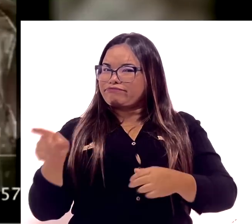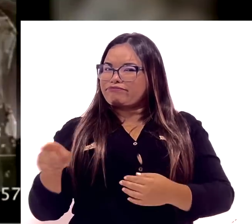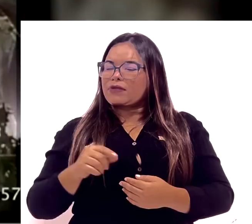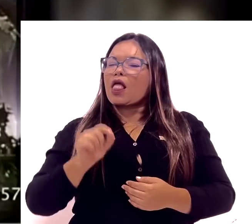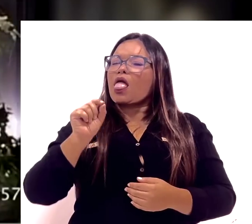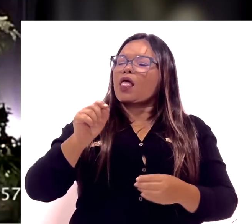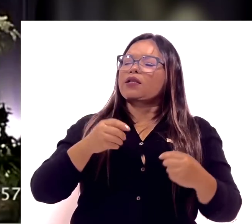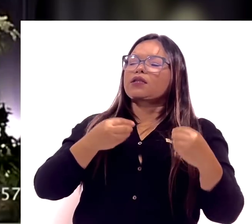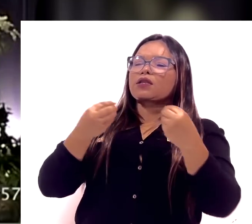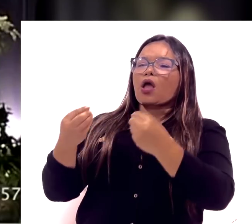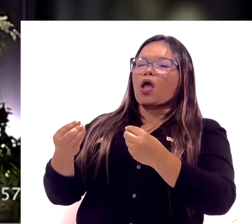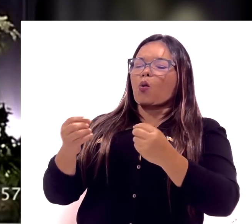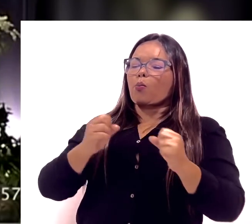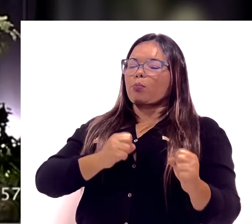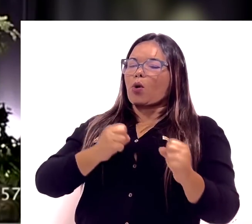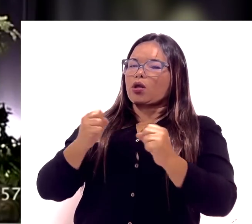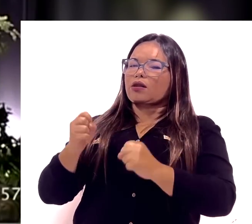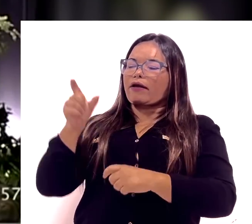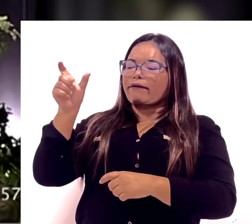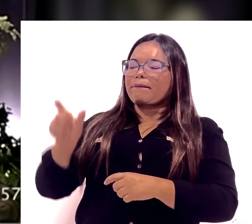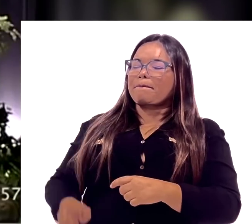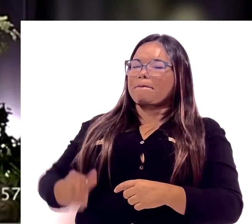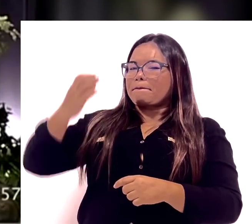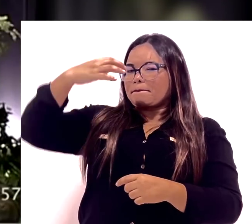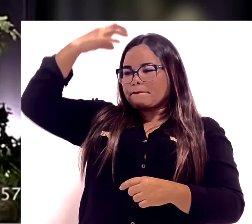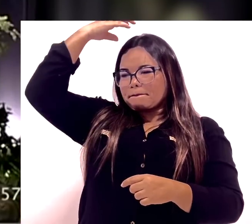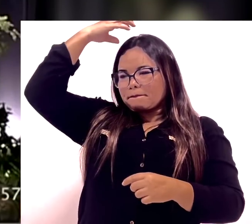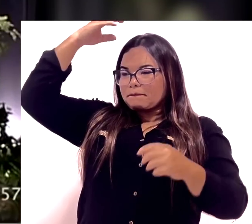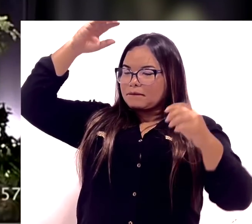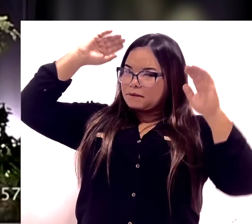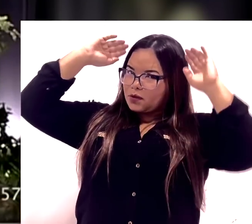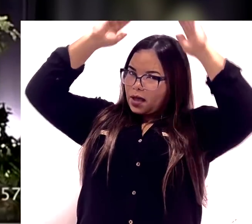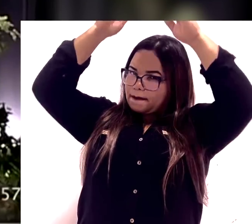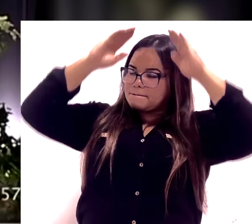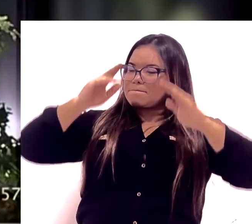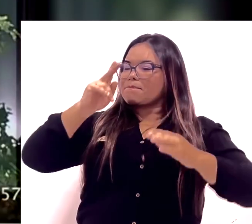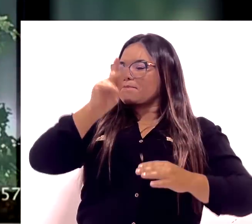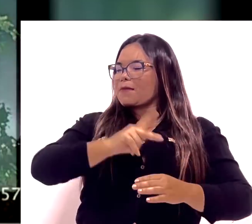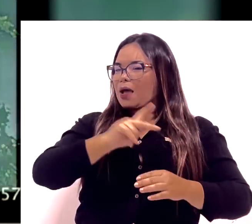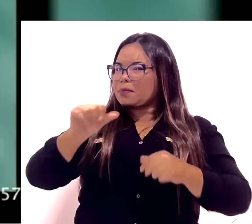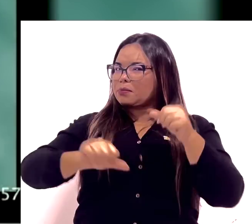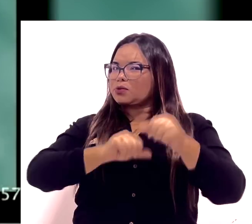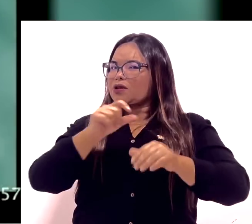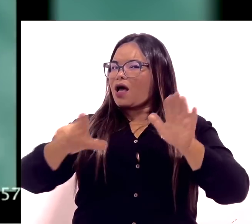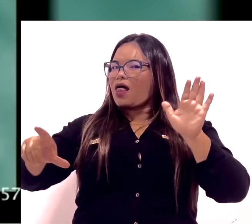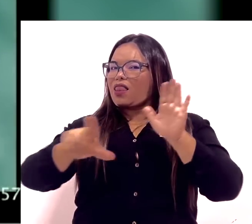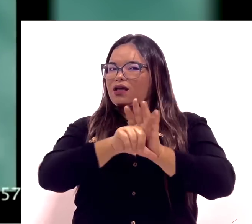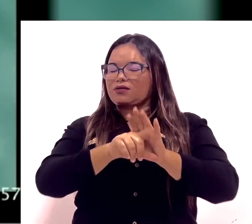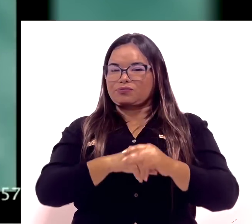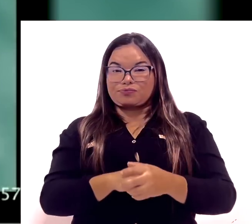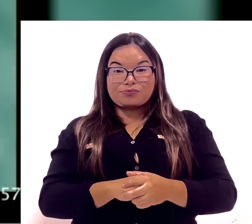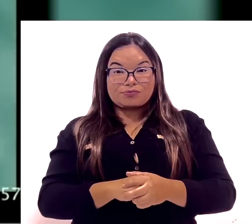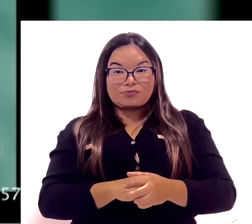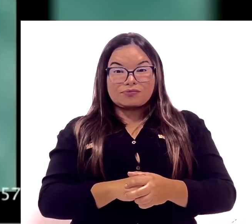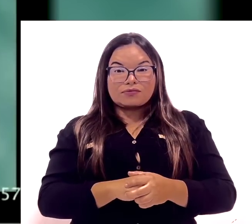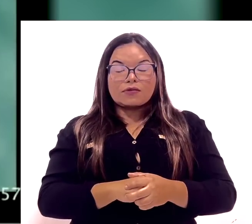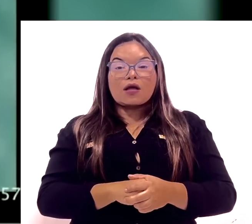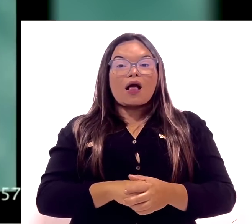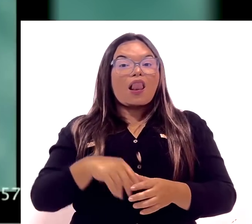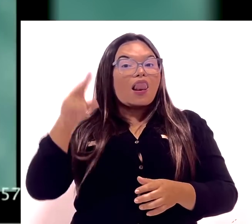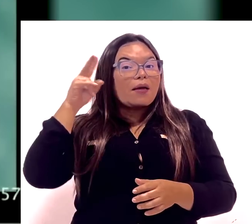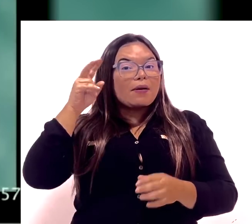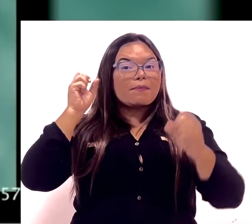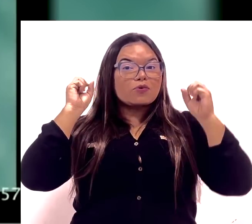para mudar a lei de Deus? Os 10 mandamentos, como originalmente dados por Deus, nas primeiras tábuas: